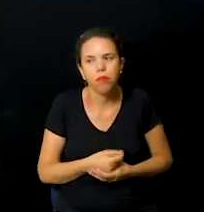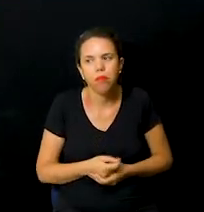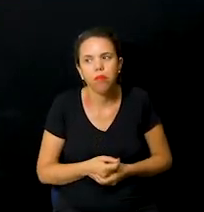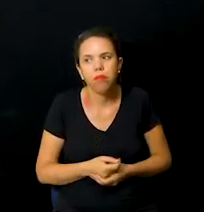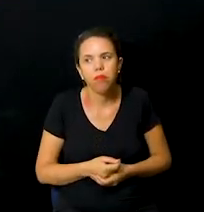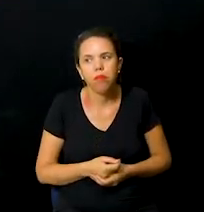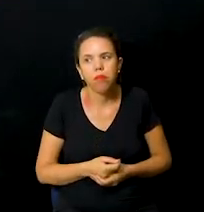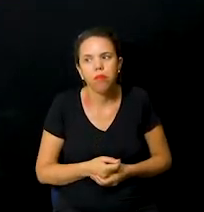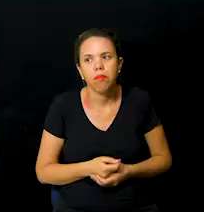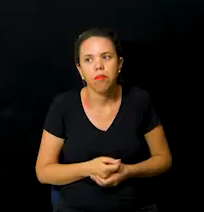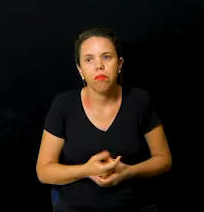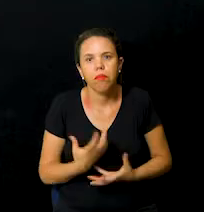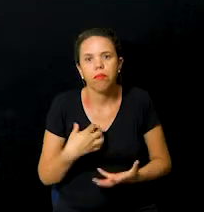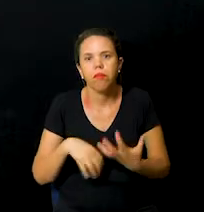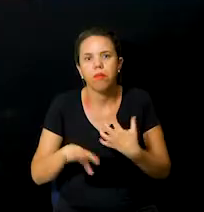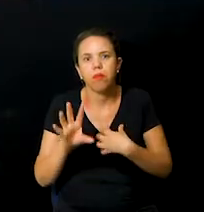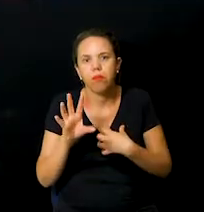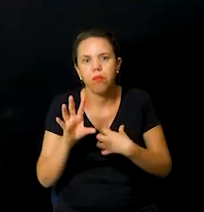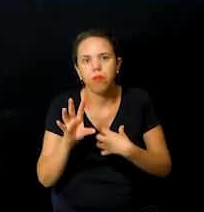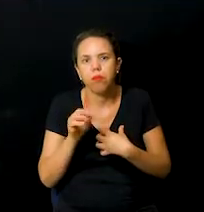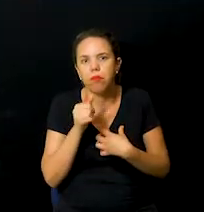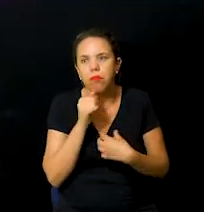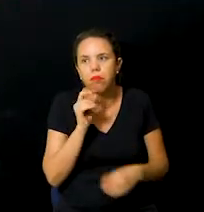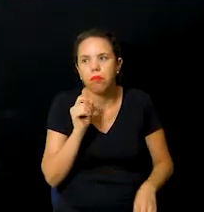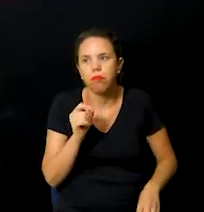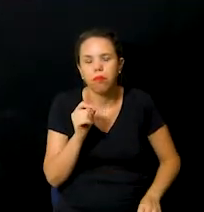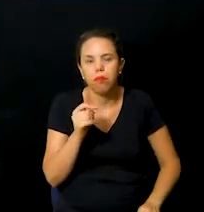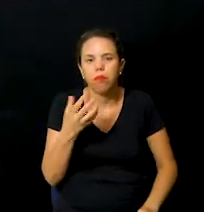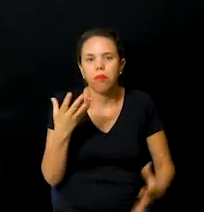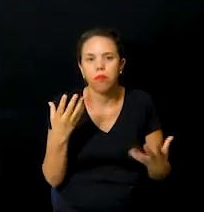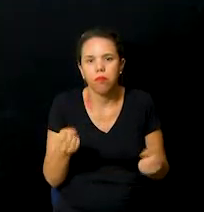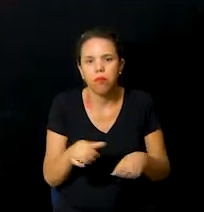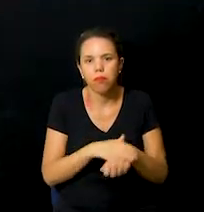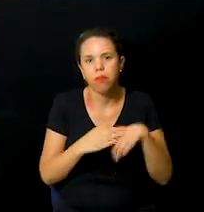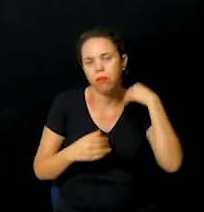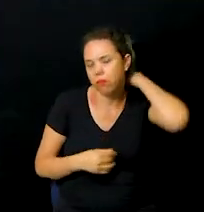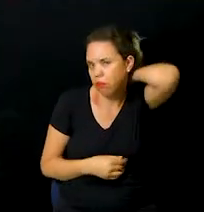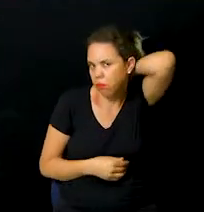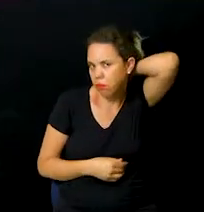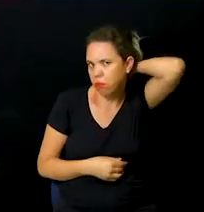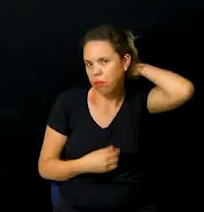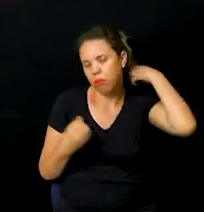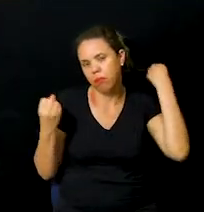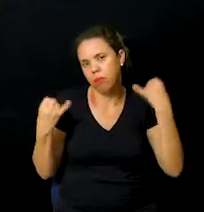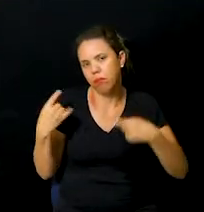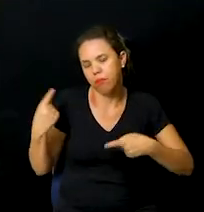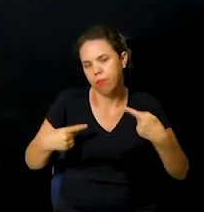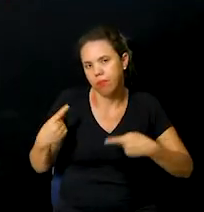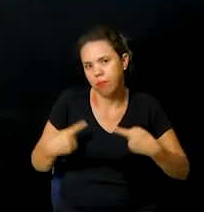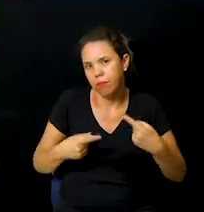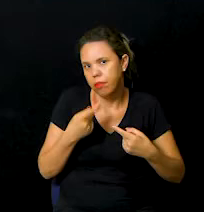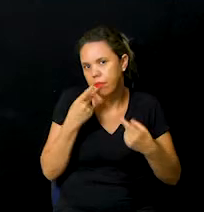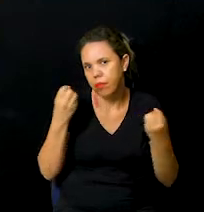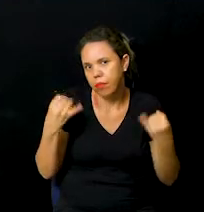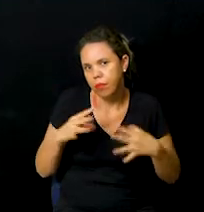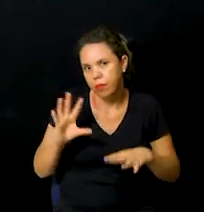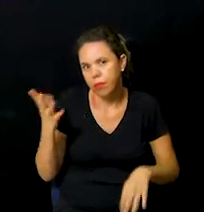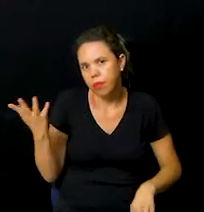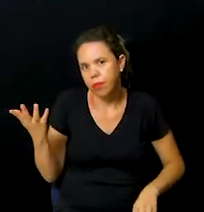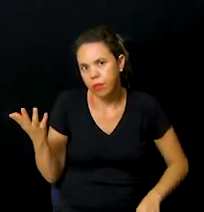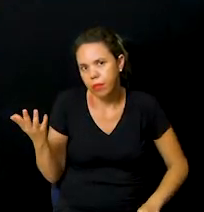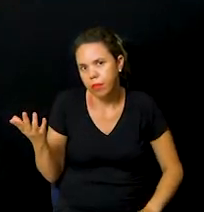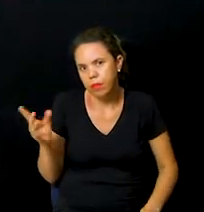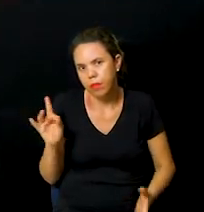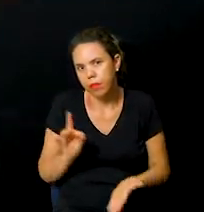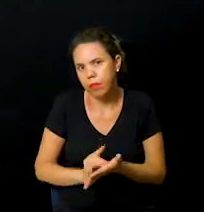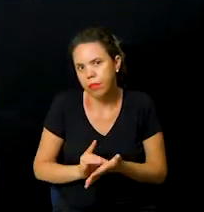está em nós. Então, quando a gente se coloca, né, numa mesa, vamos conversar? Vamos debater? Vamos